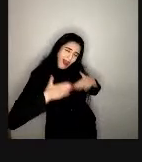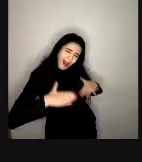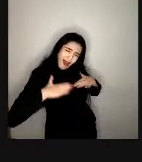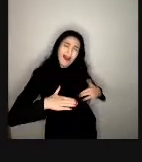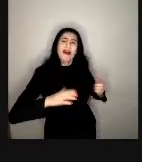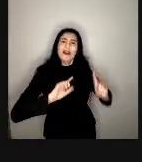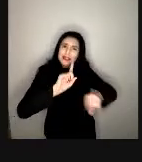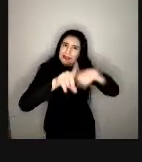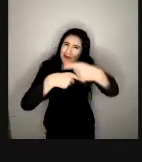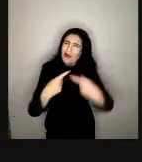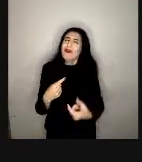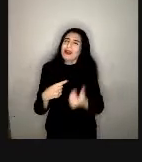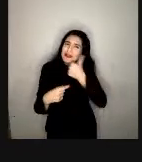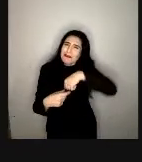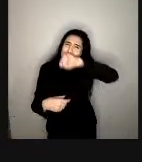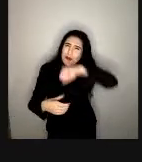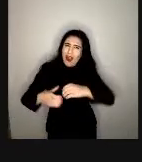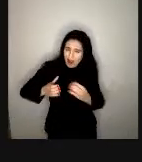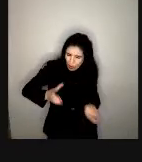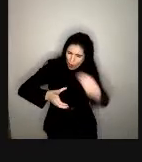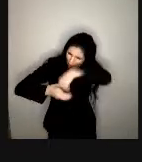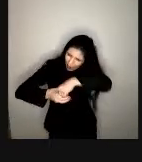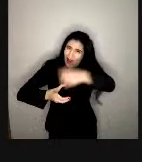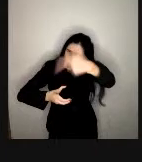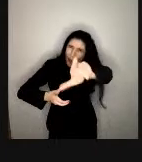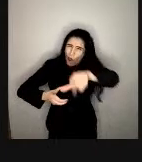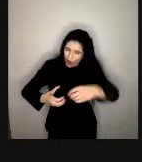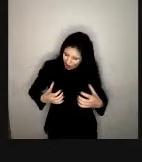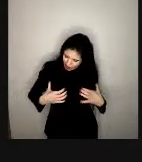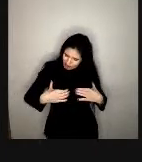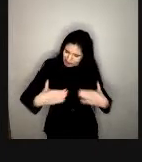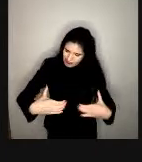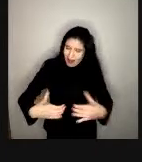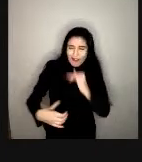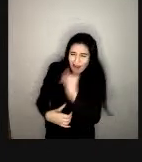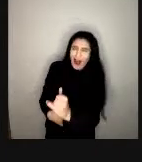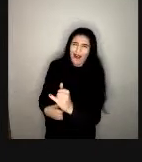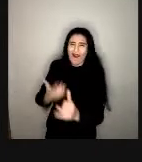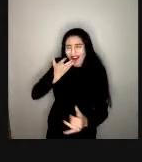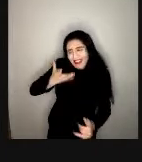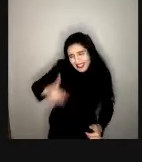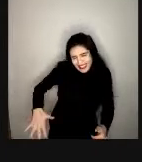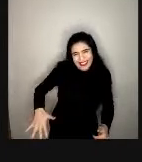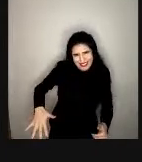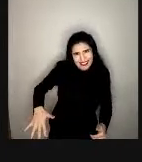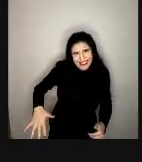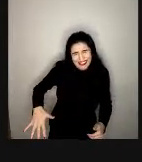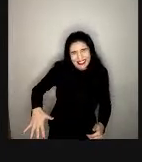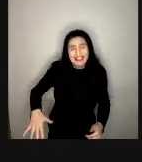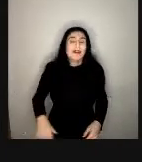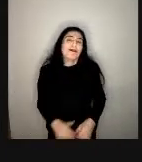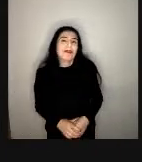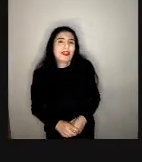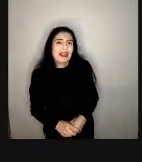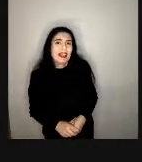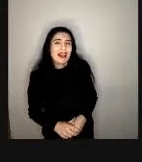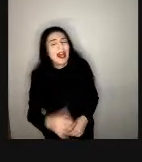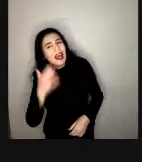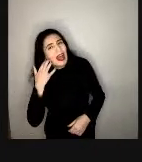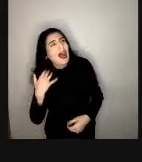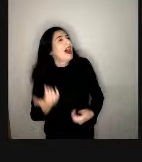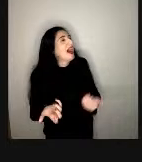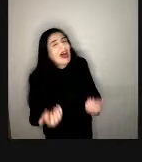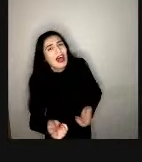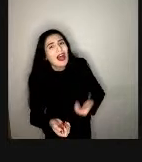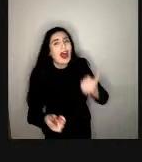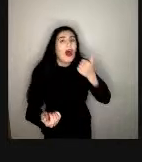bota outro peitinho, jeito carioca de dizer, né? E aí disse que a menina pequenininha coçou a cabeça, falou assim: mamãe, mas o